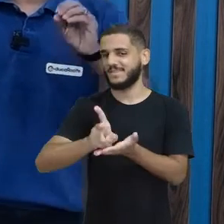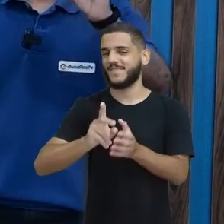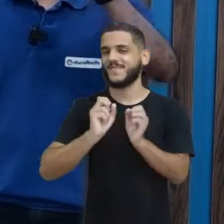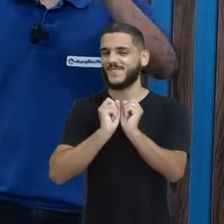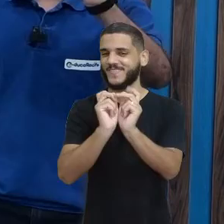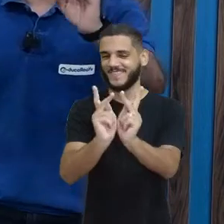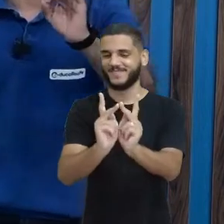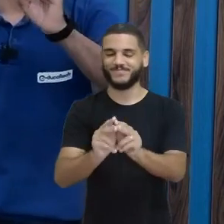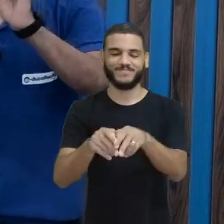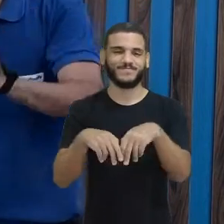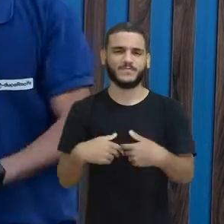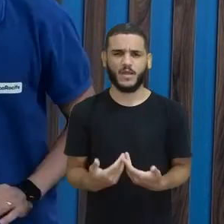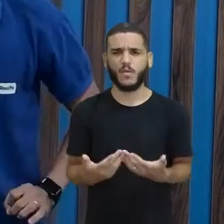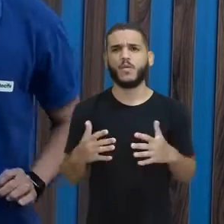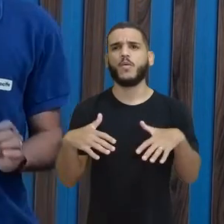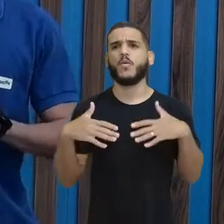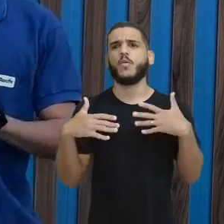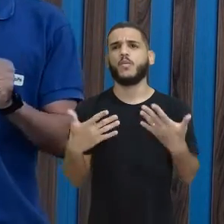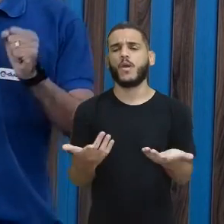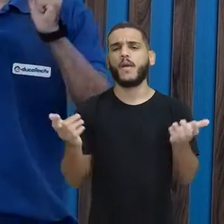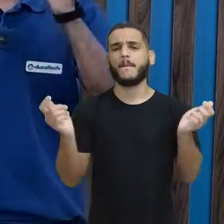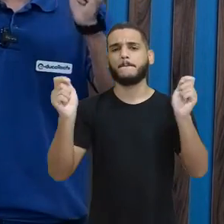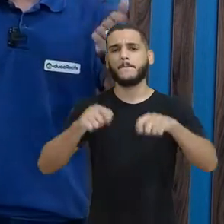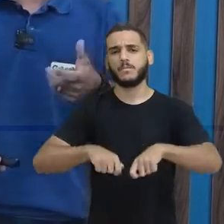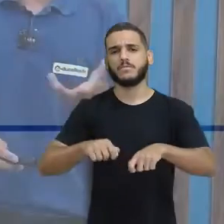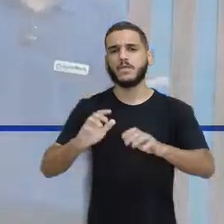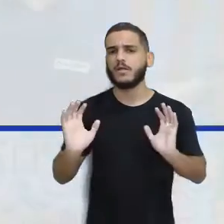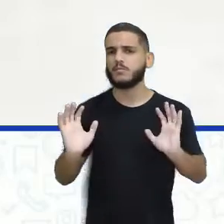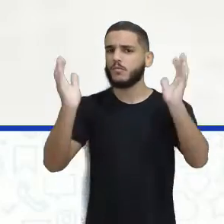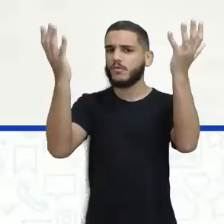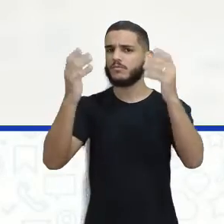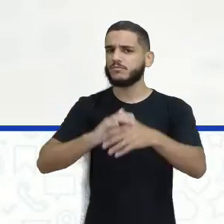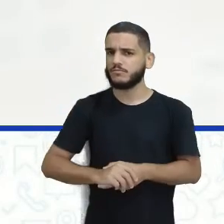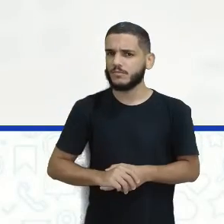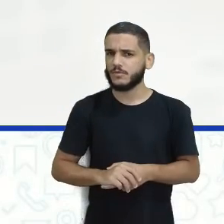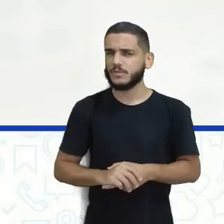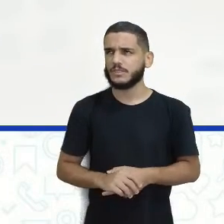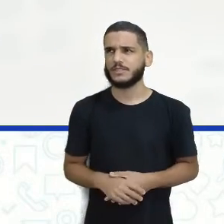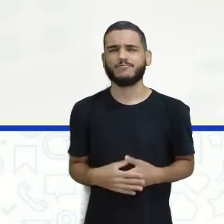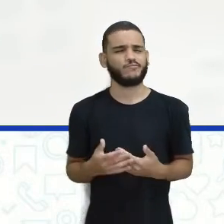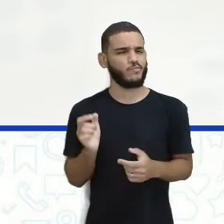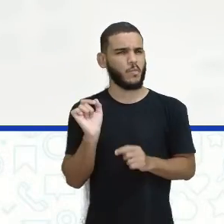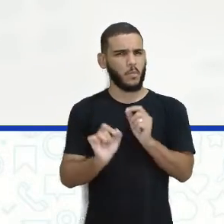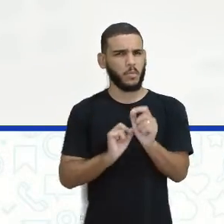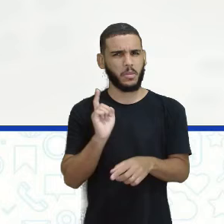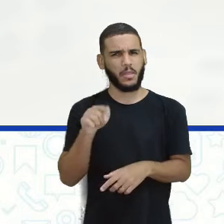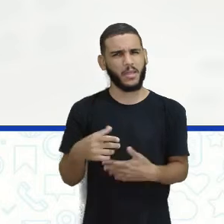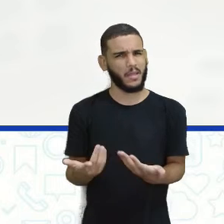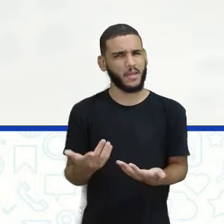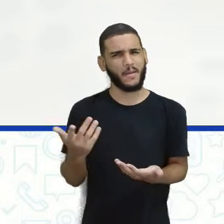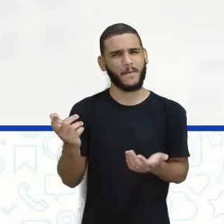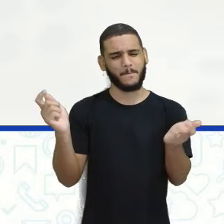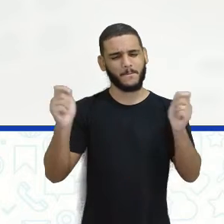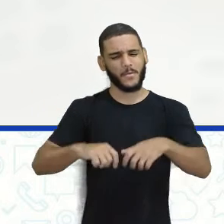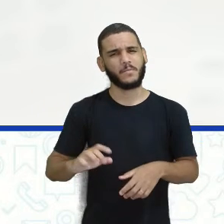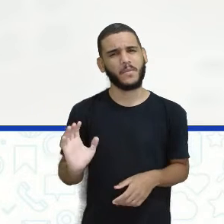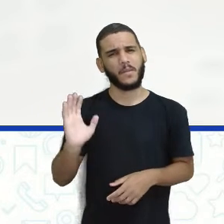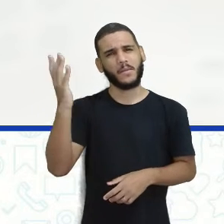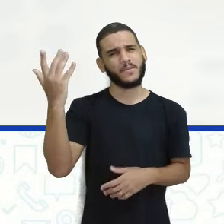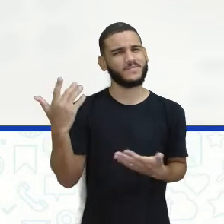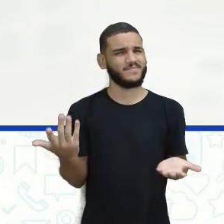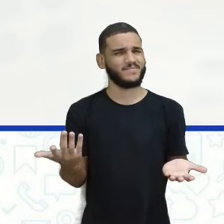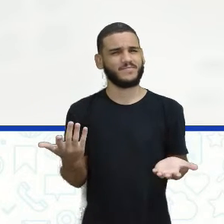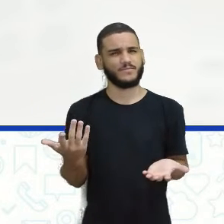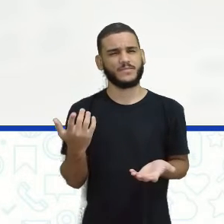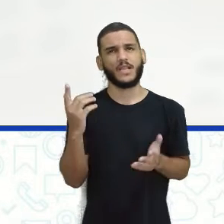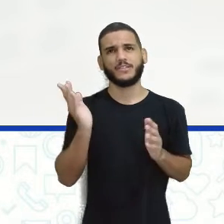bola. Qual a probabilidade de uma situação? Ricardo, o que danado é probabilidade? Para tu falar assim logo, a probabilidade de uma situação. Você já